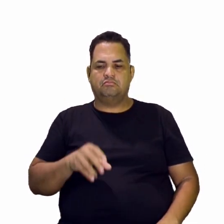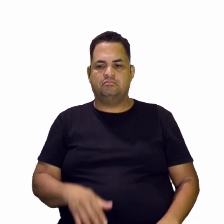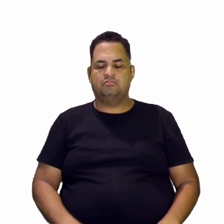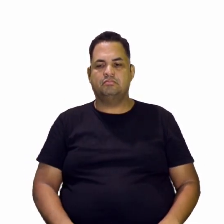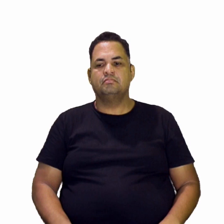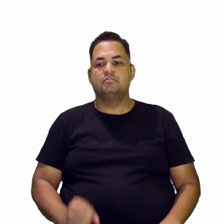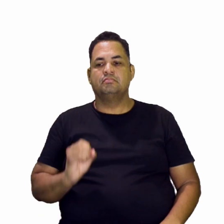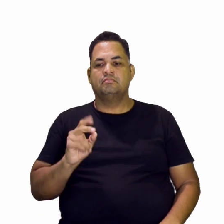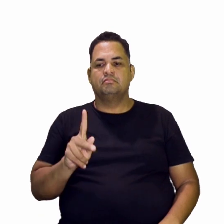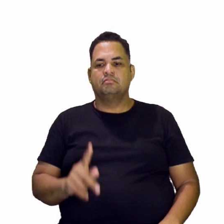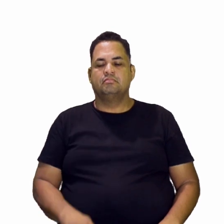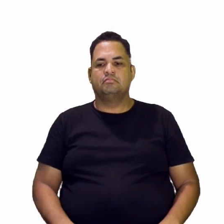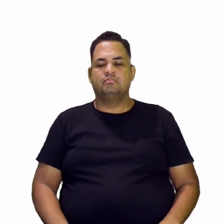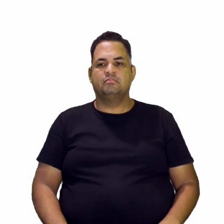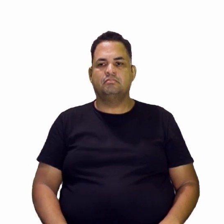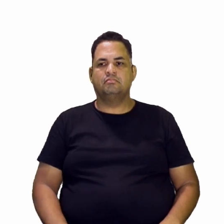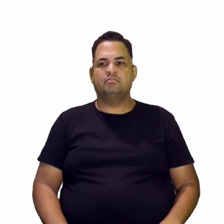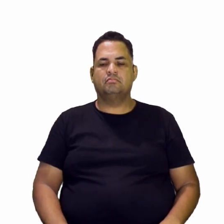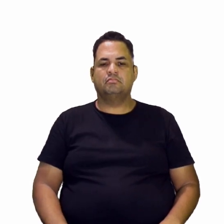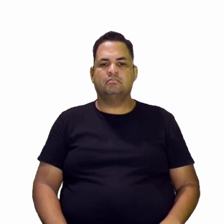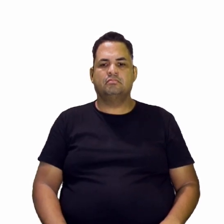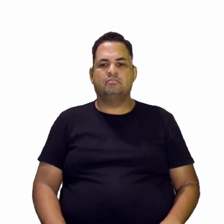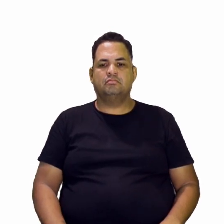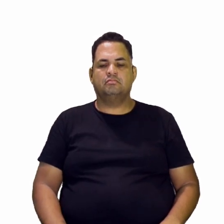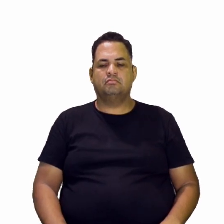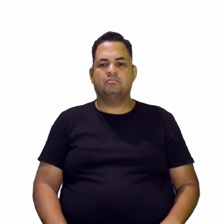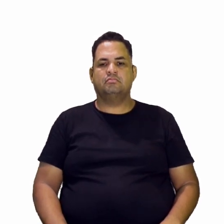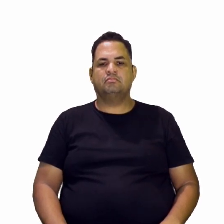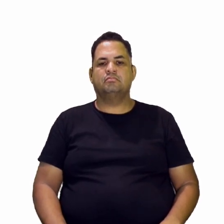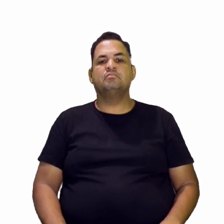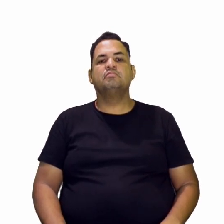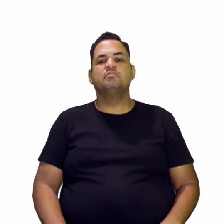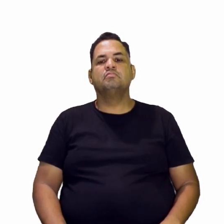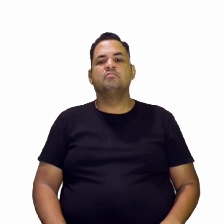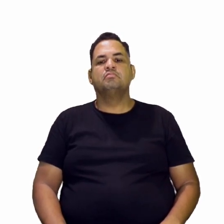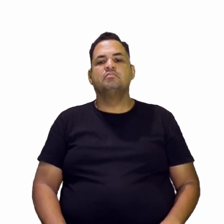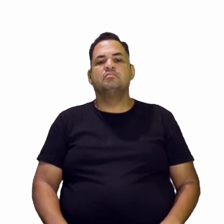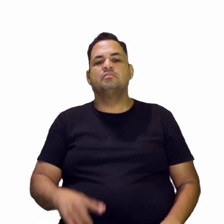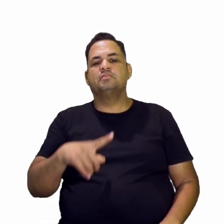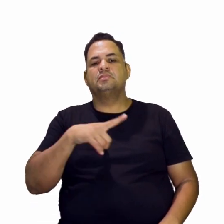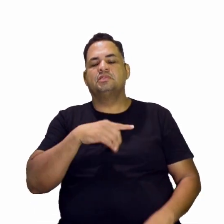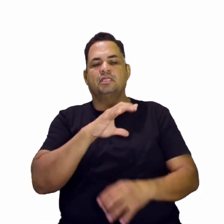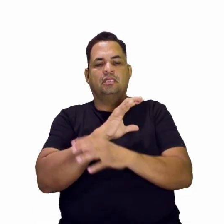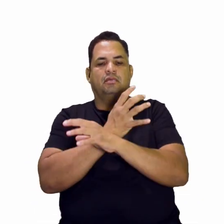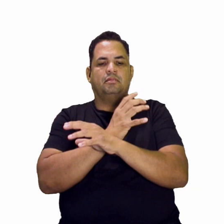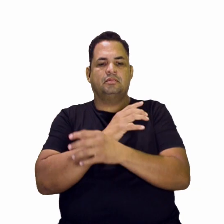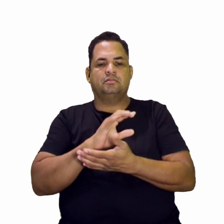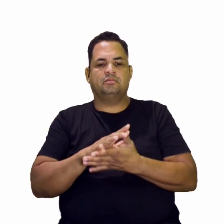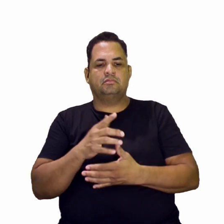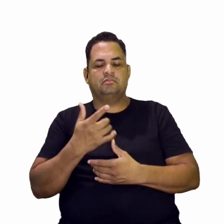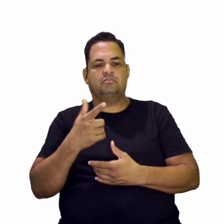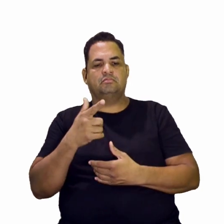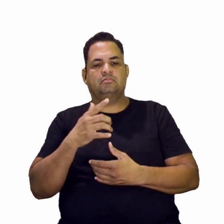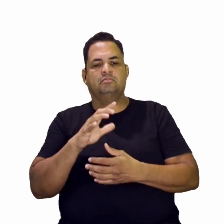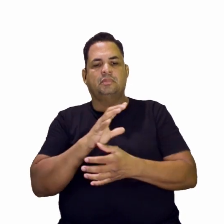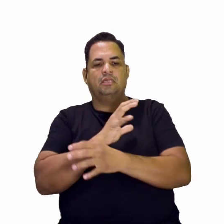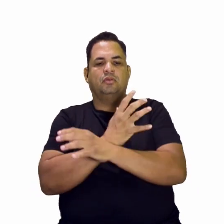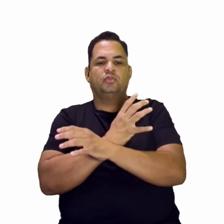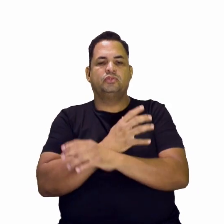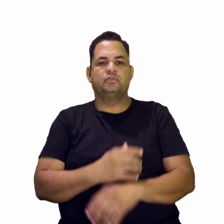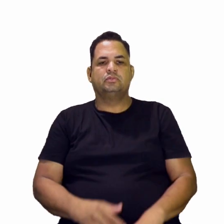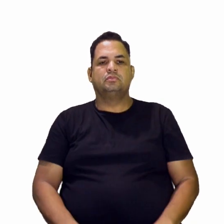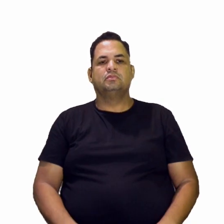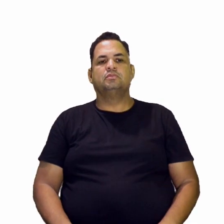sem. Tudo bem? E aí a gente está ilustrando aqui esses dois grupos de animais, vertebrados e invertebrados, como os